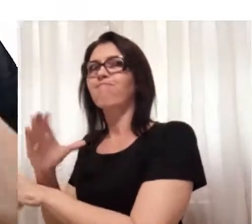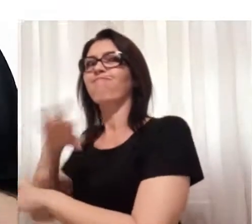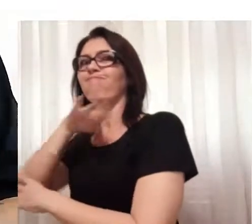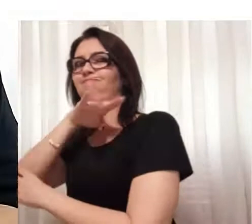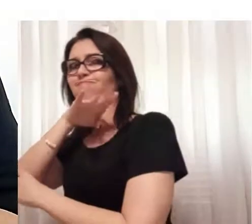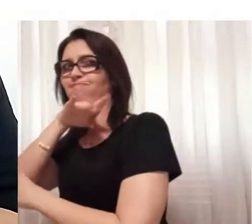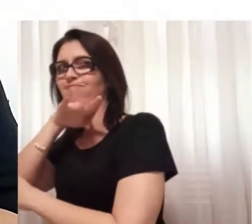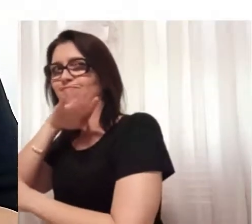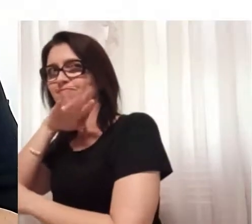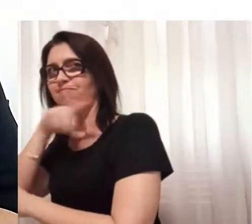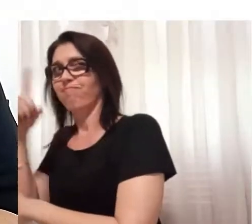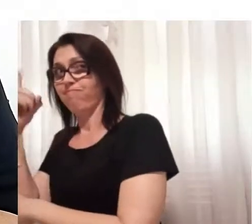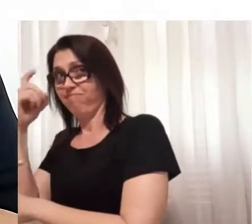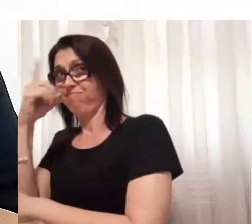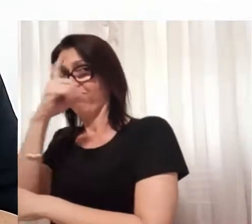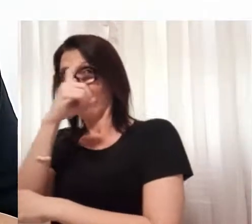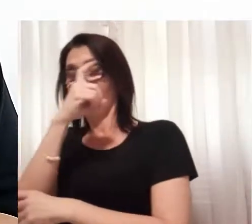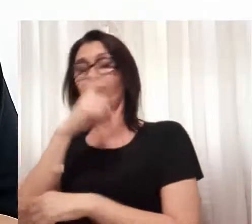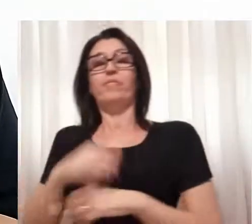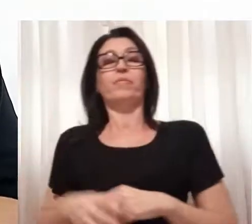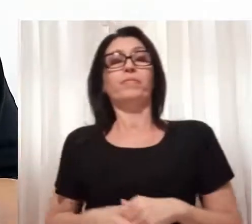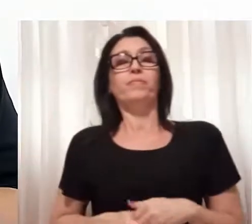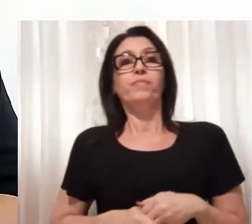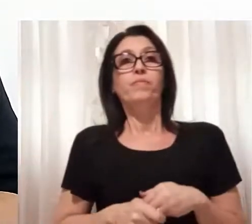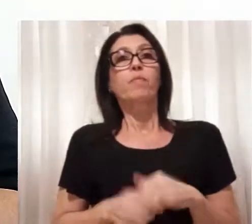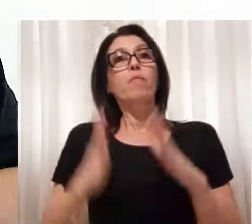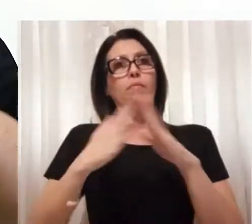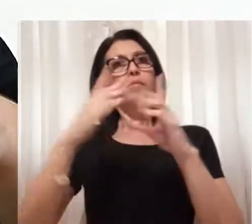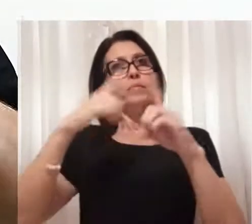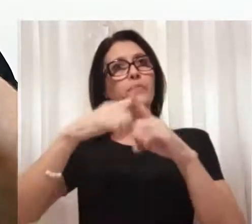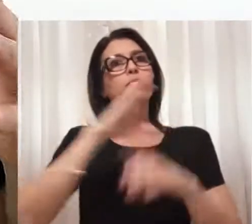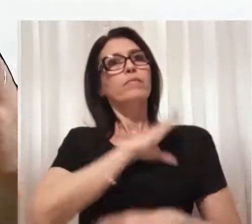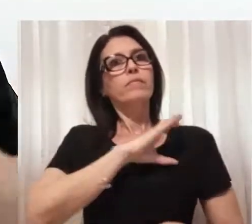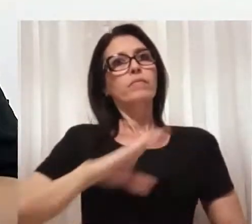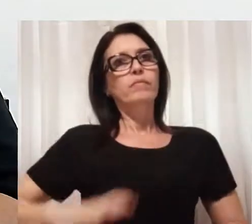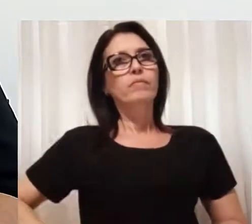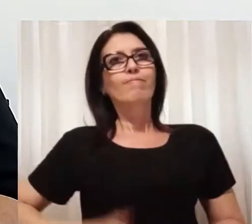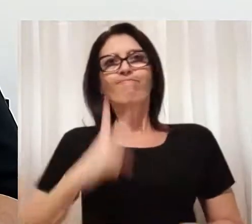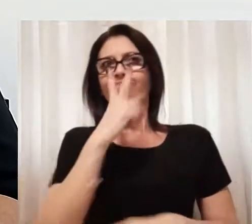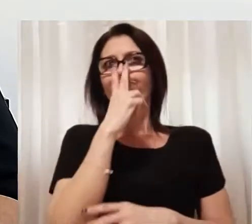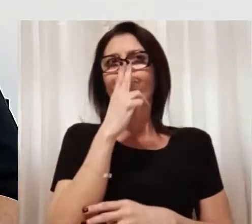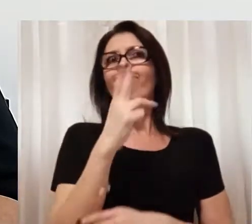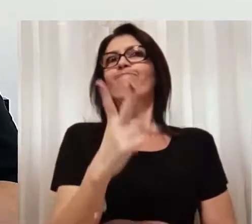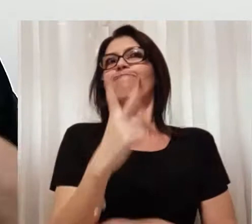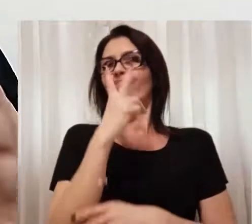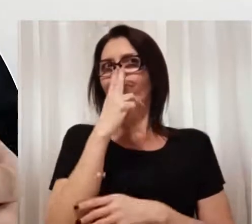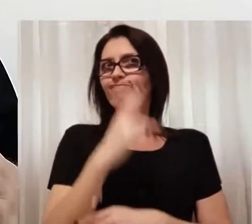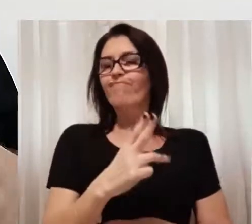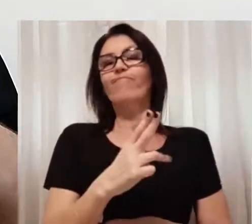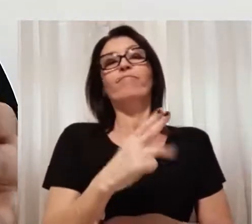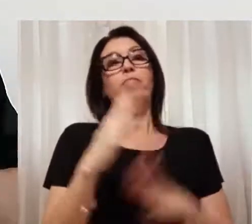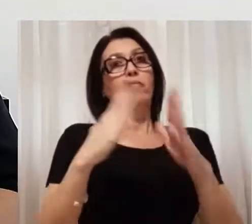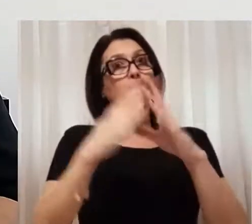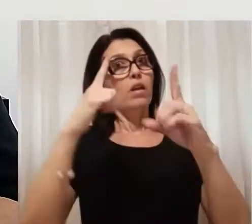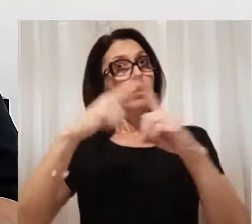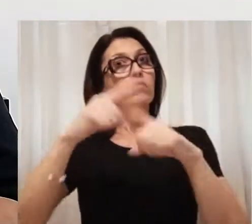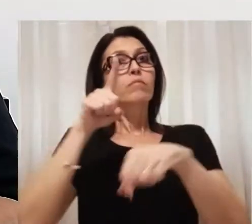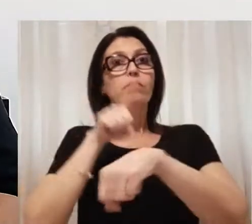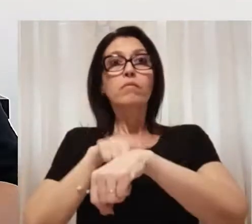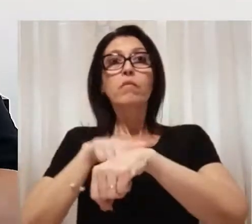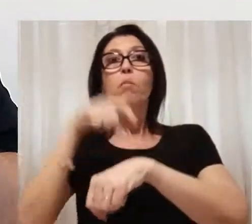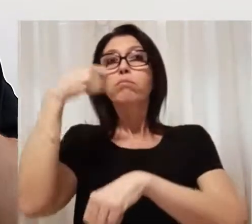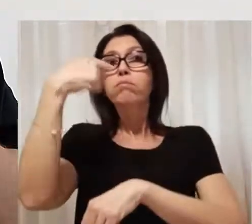uma reforma completa. Bom, com a igreja cristã aconteceu algo muito parecido. A igreja, de tempos em